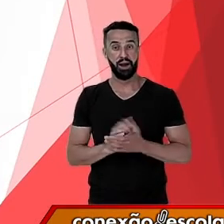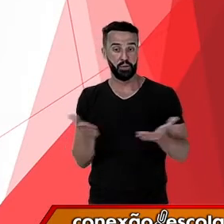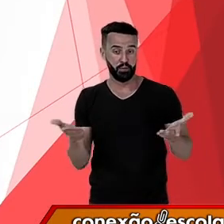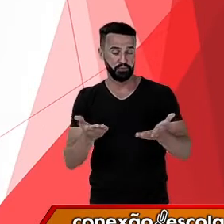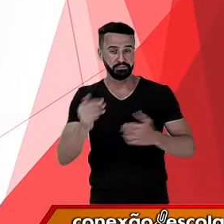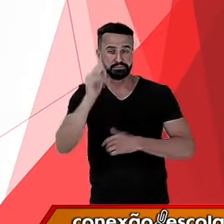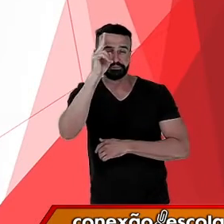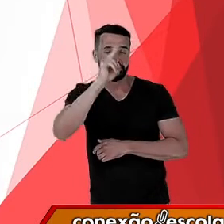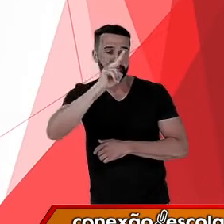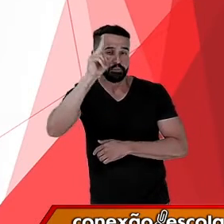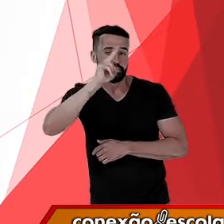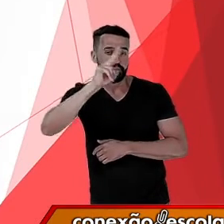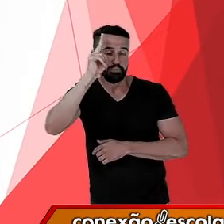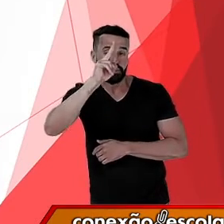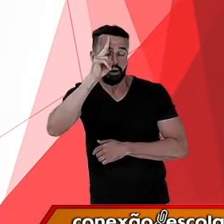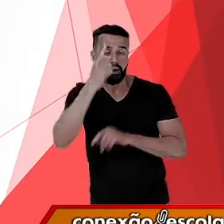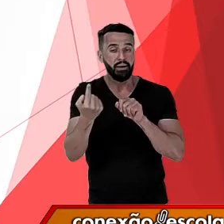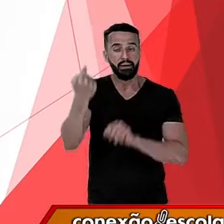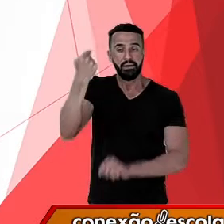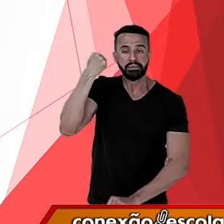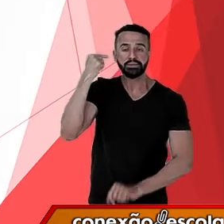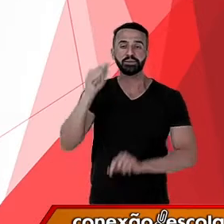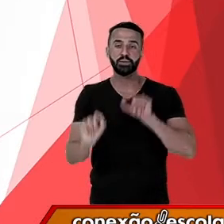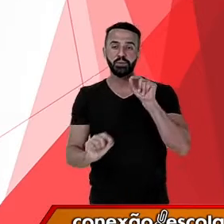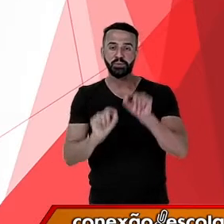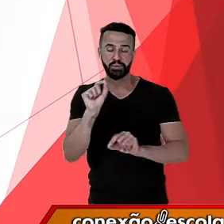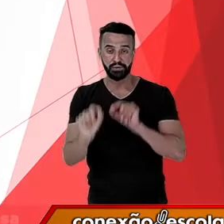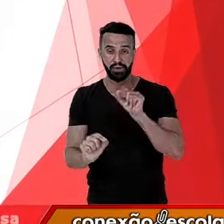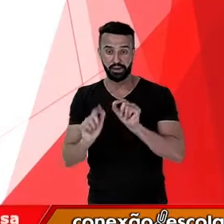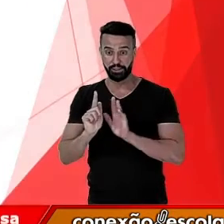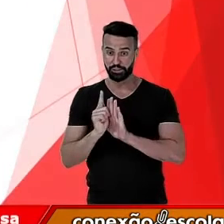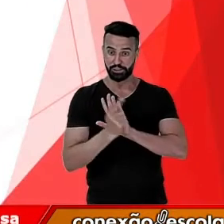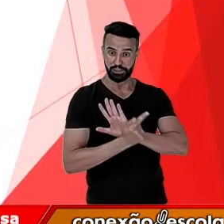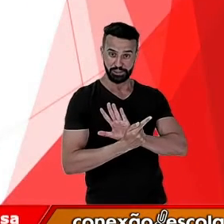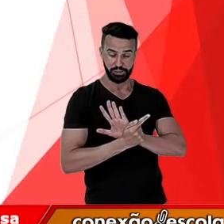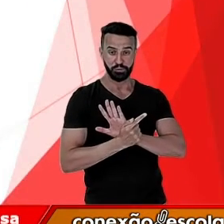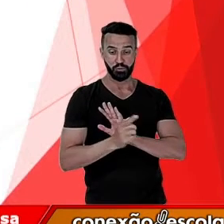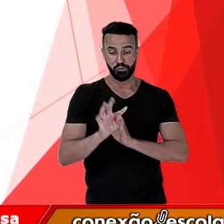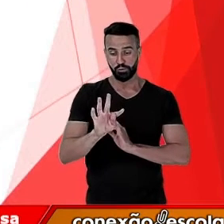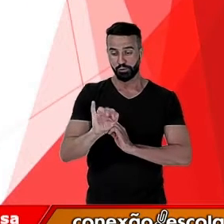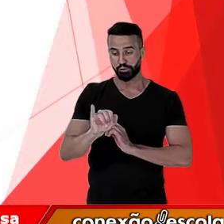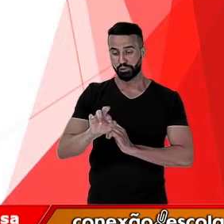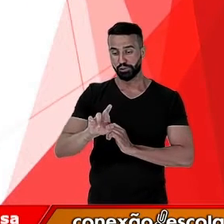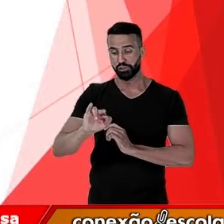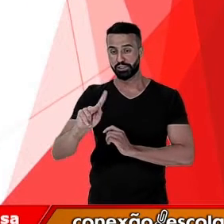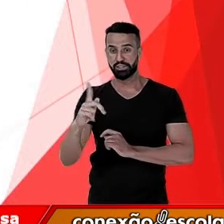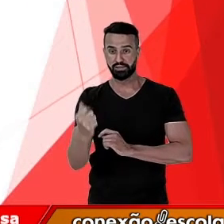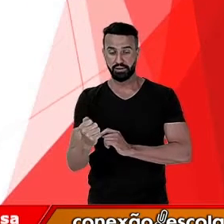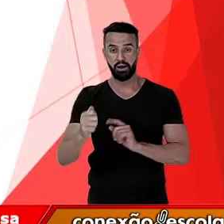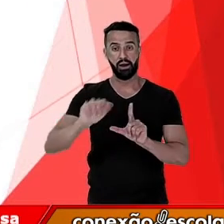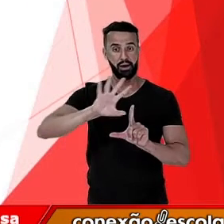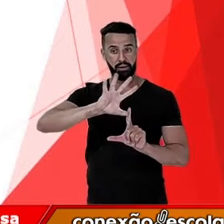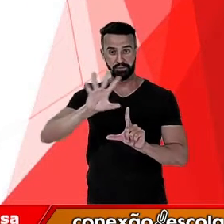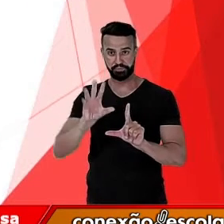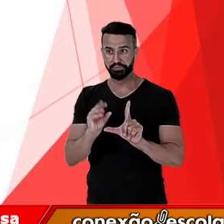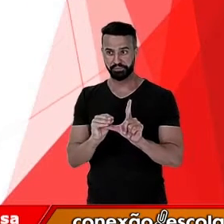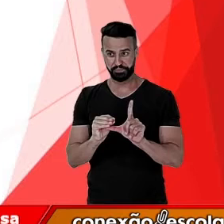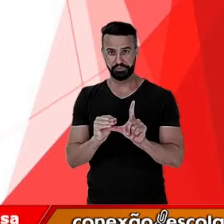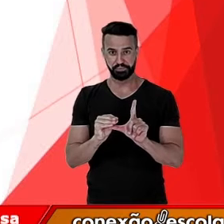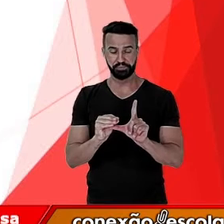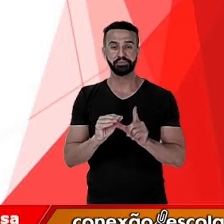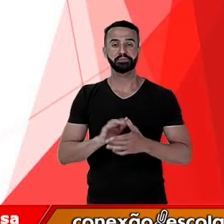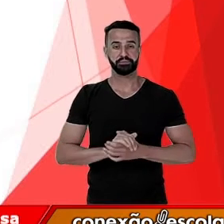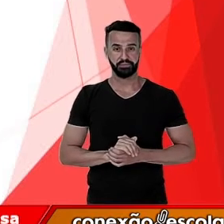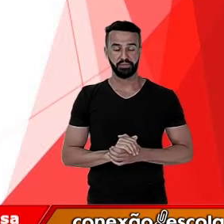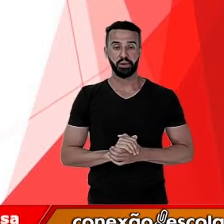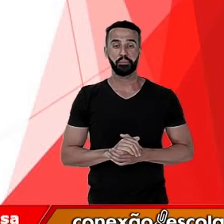aqui alguns elementos que compõem o gênero tirinha e história em quadrinhos como um todo. O primeiro deles são